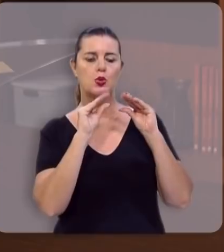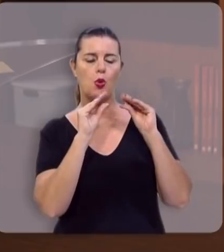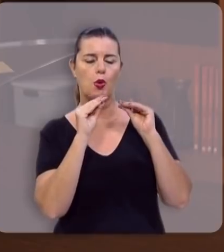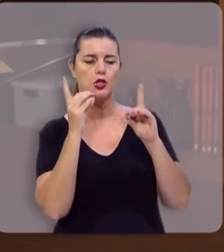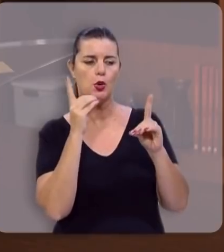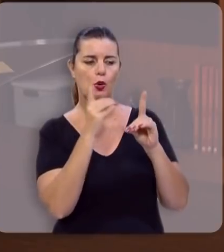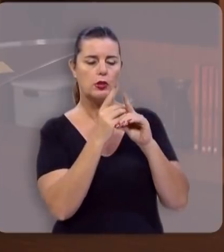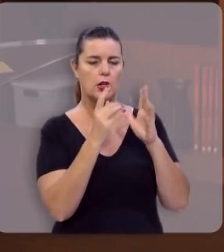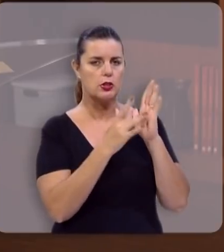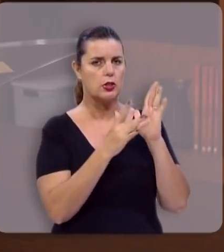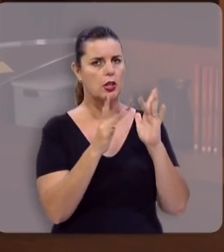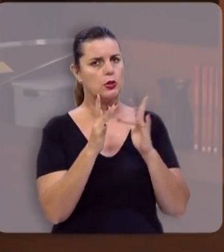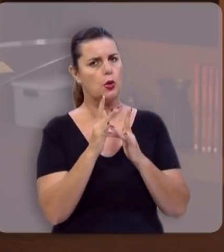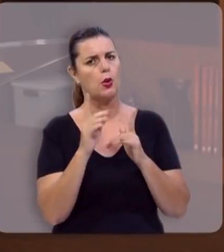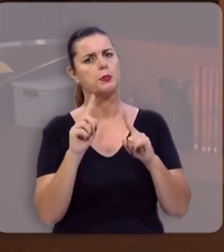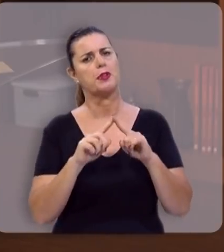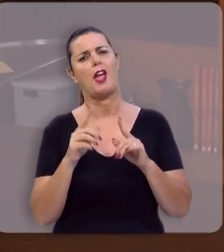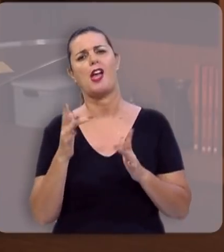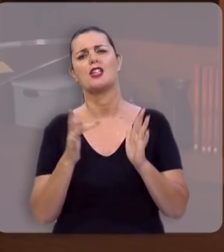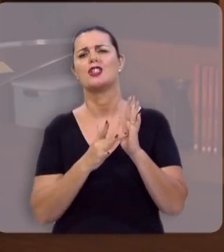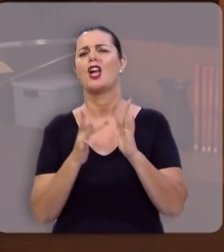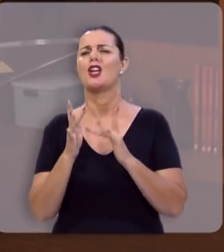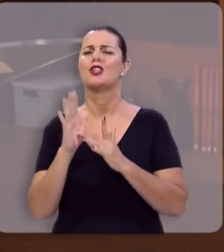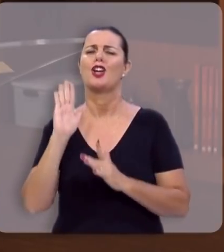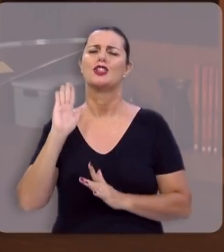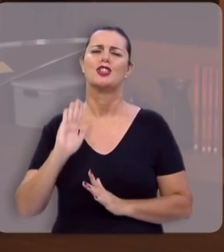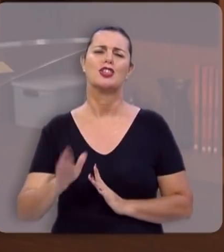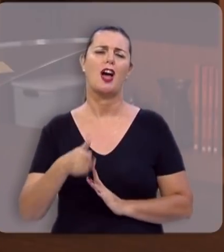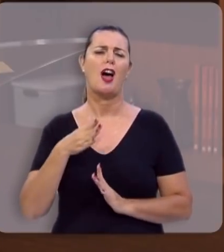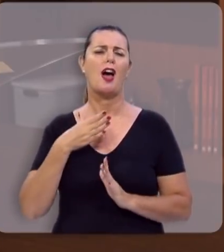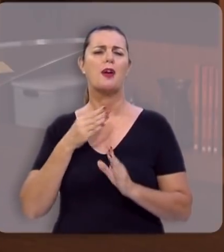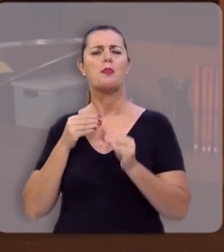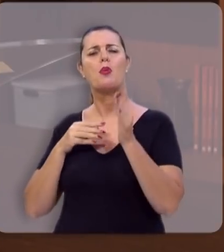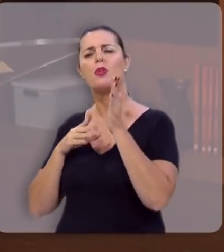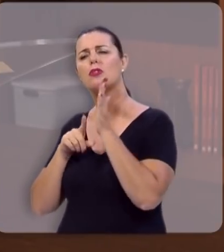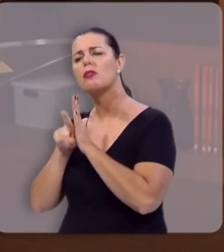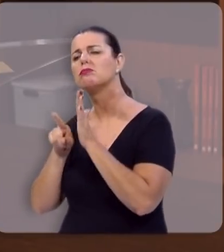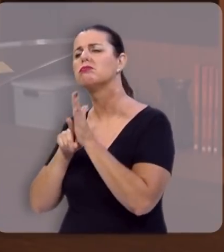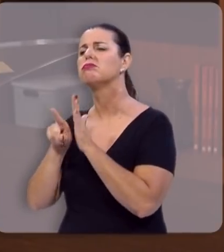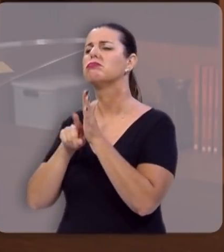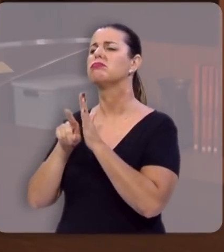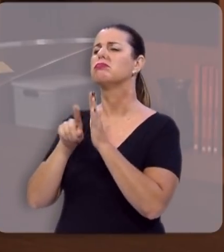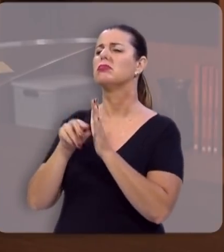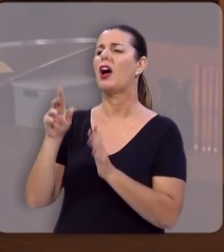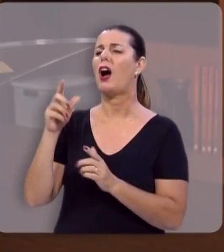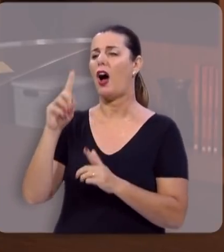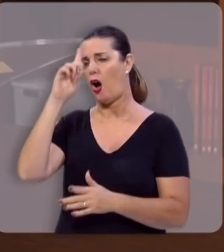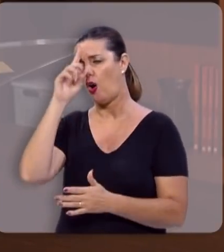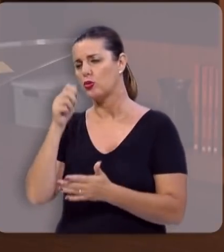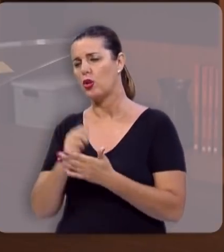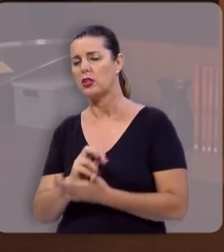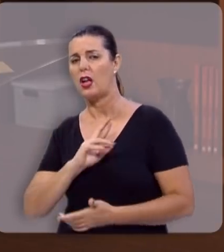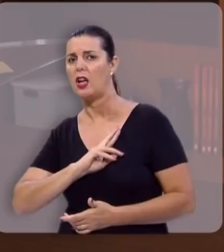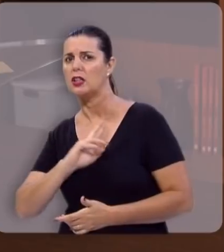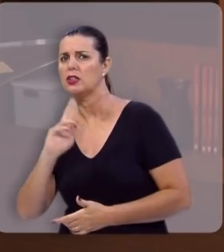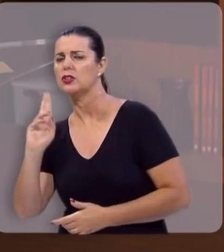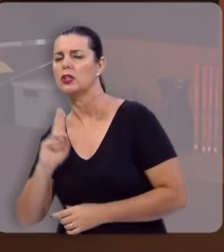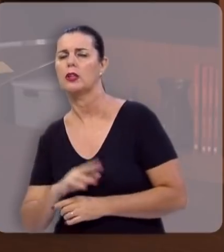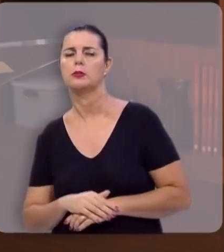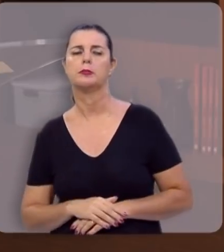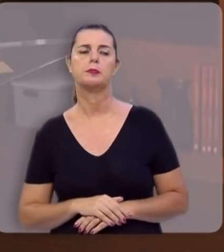àquelas alturas Jesus já era um mestre muito questionado pelas autoridades religiosas de Jerusalém.